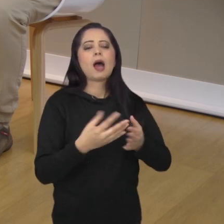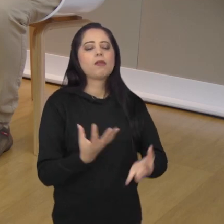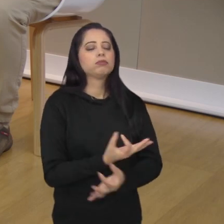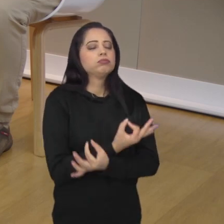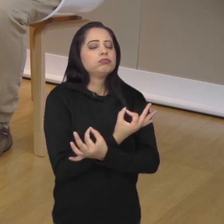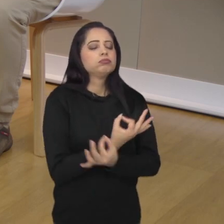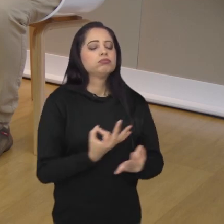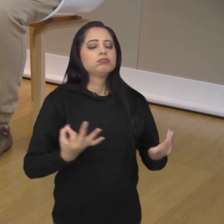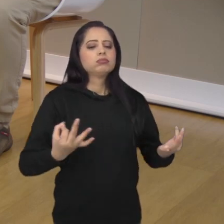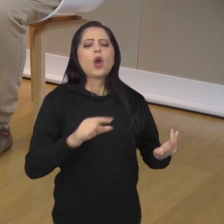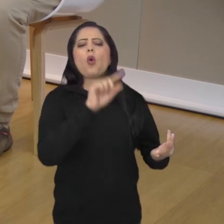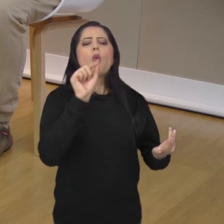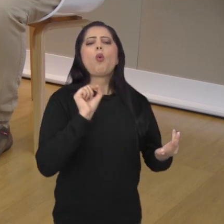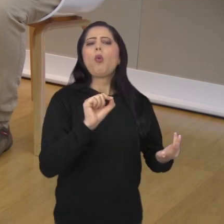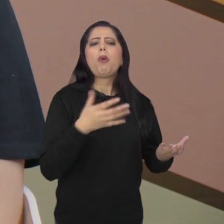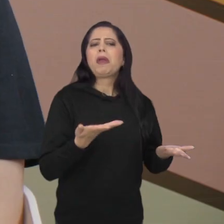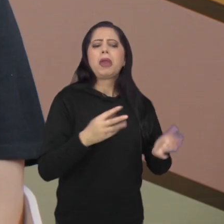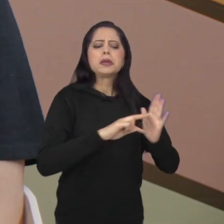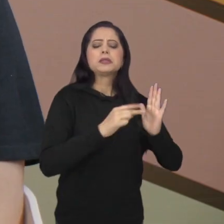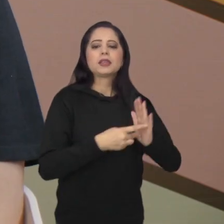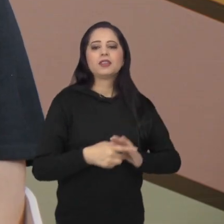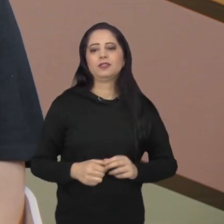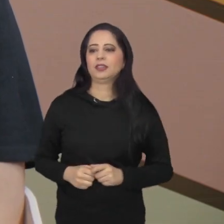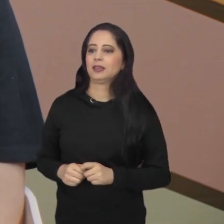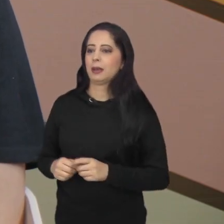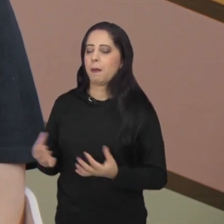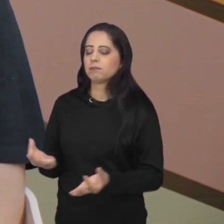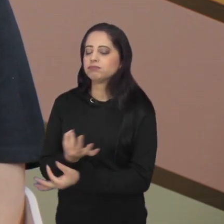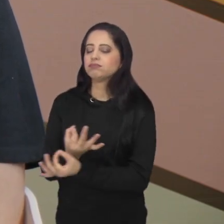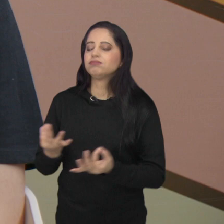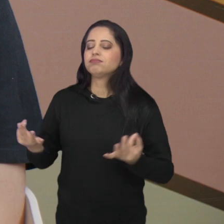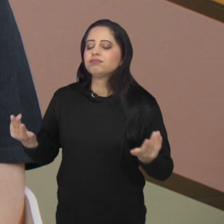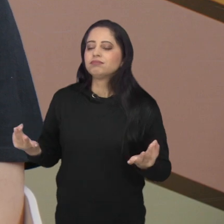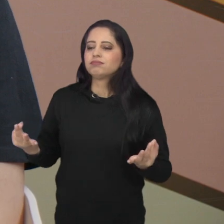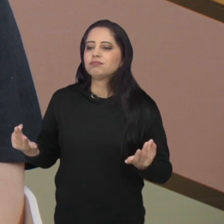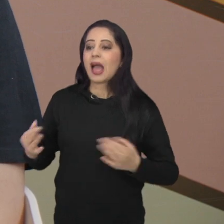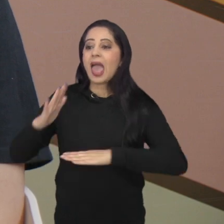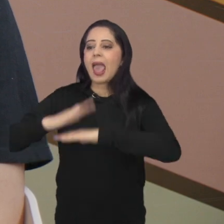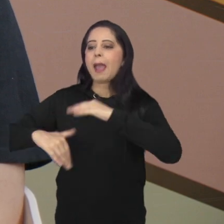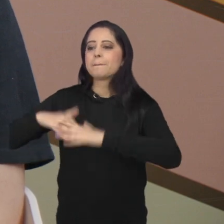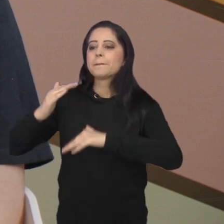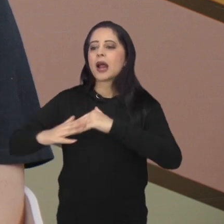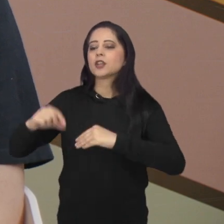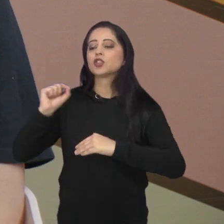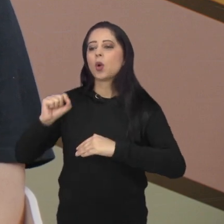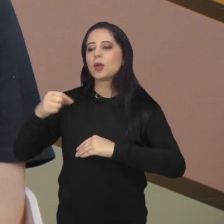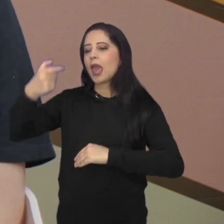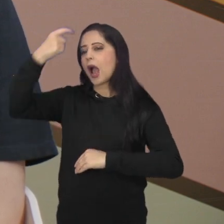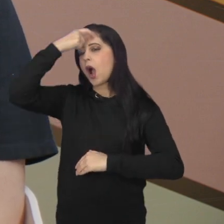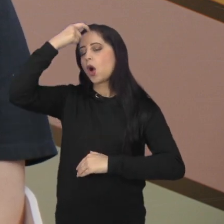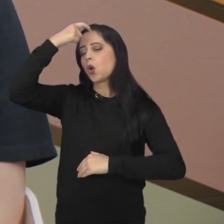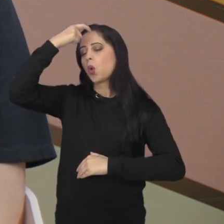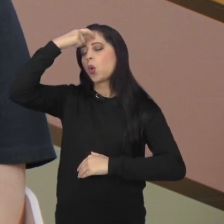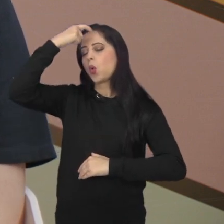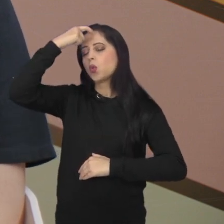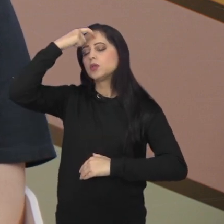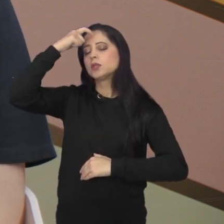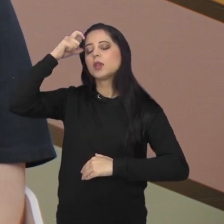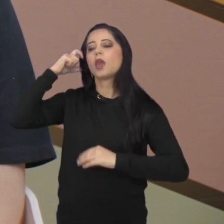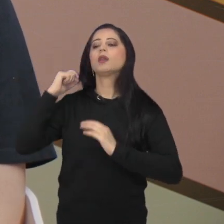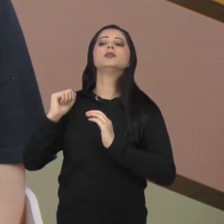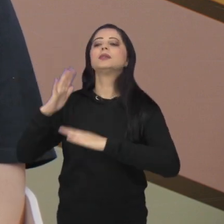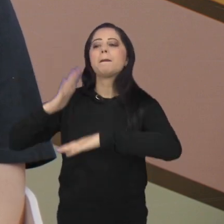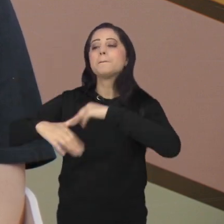a meditação? Meditação é a prática da atenção consciente, né? Uma forma